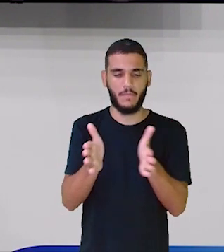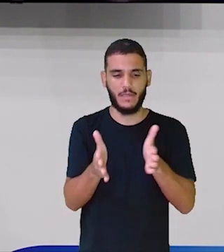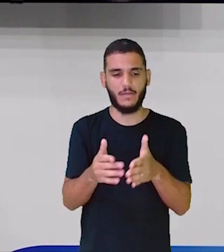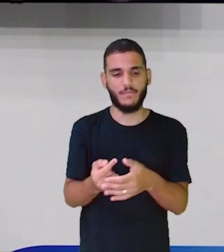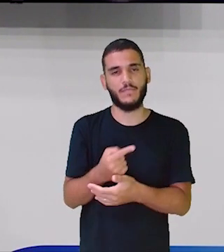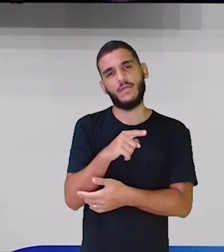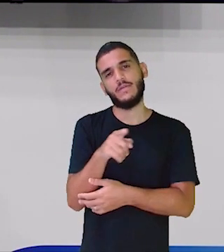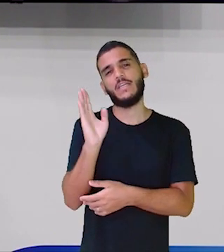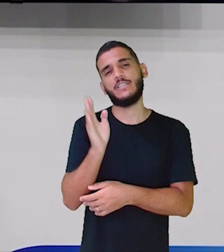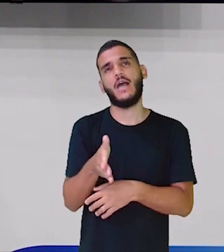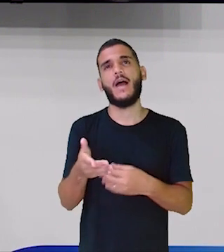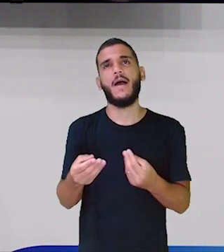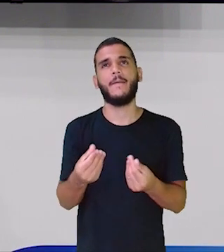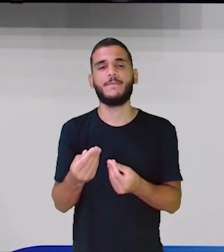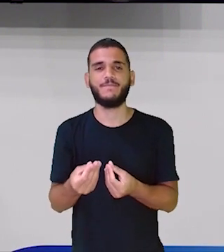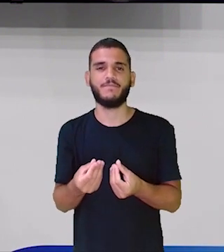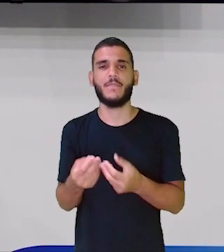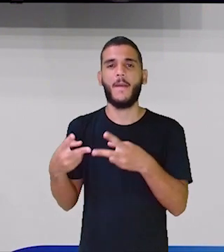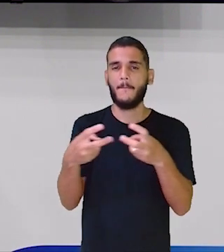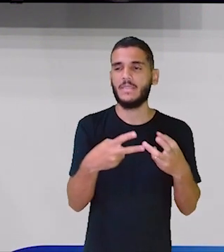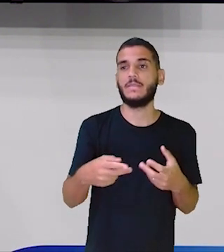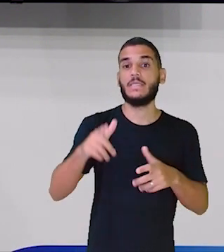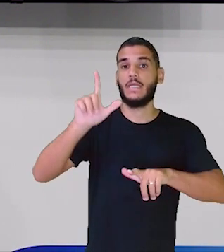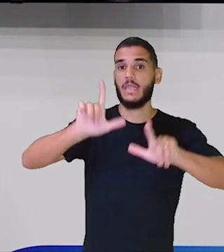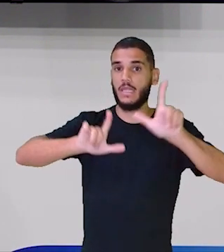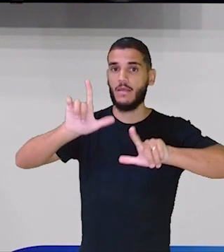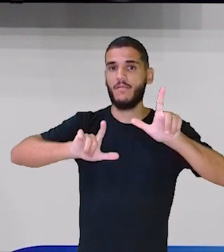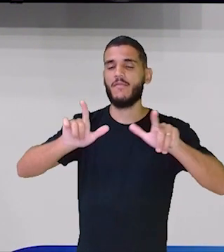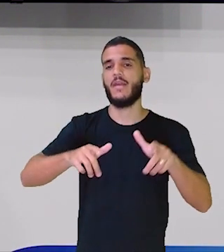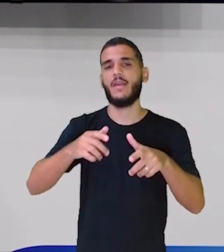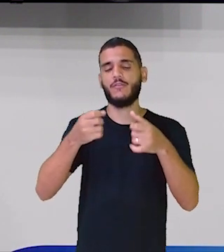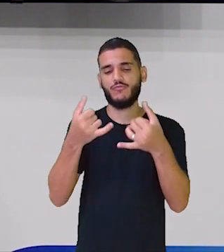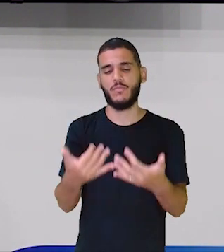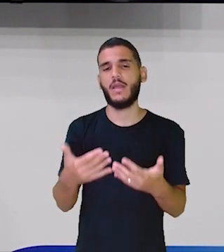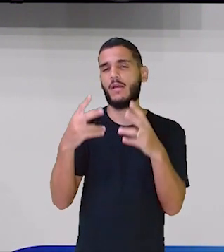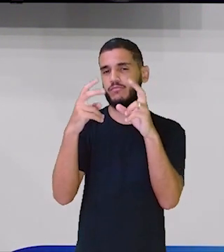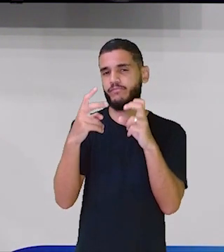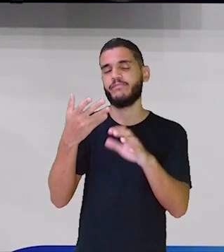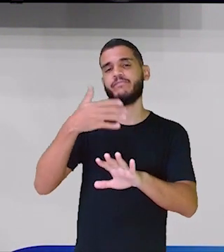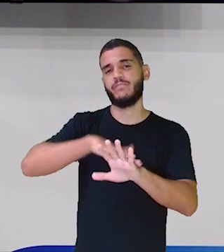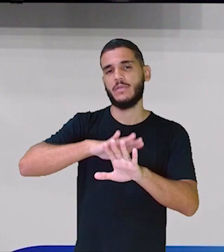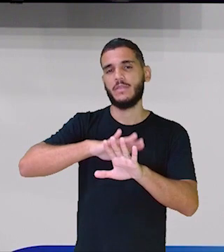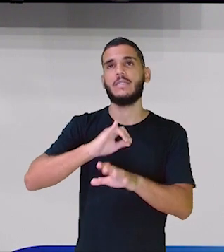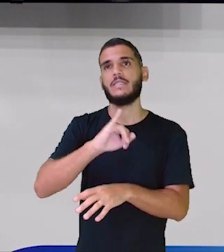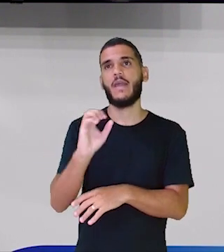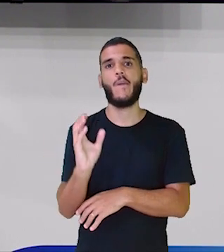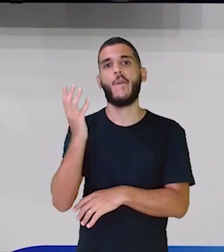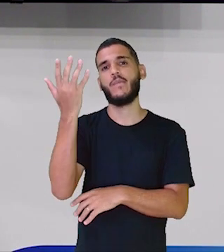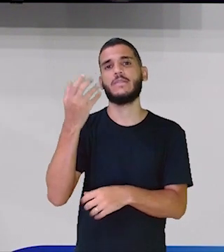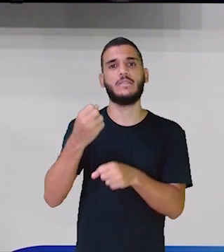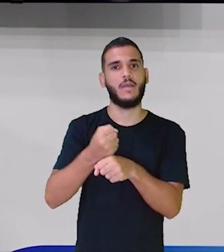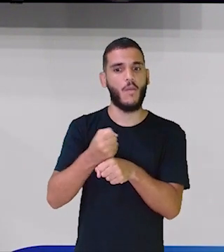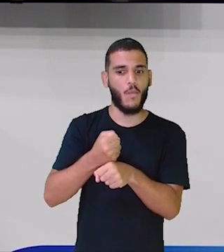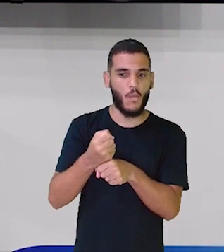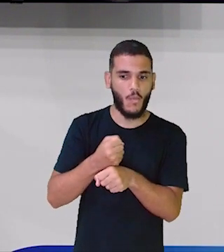já notaram, em algumas TVs, quando fazem alguma coisa, querem falar sobre um determinado assunto que se aconteceu há muitos anos, ele fala,